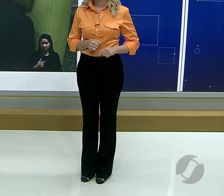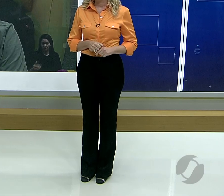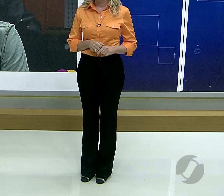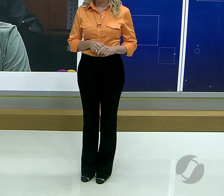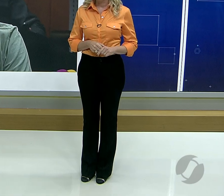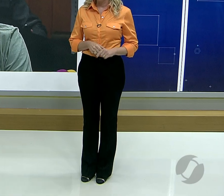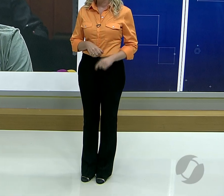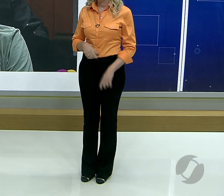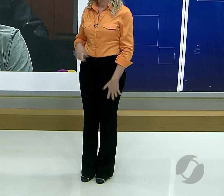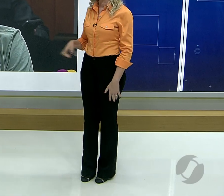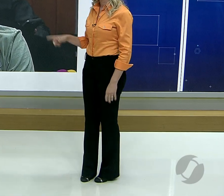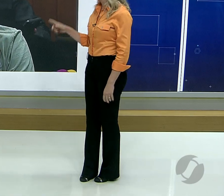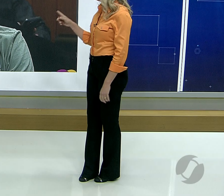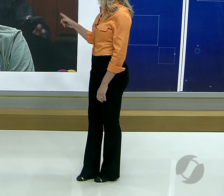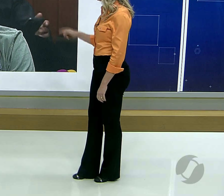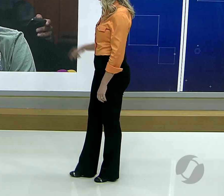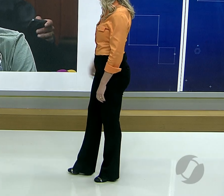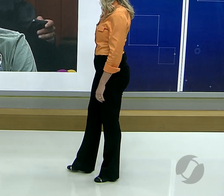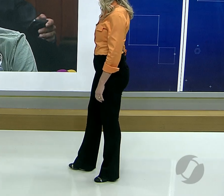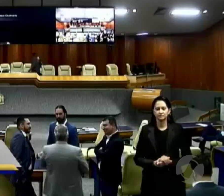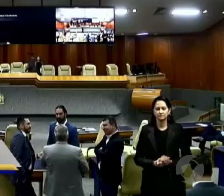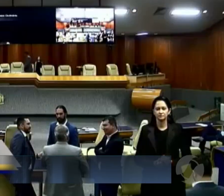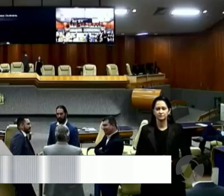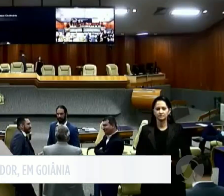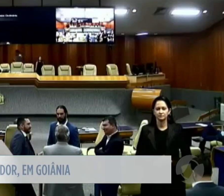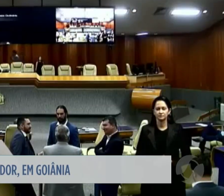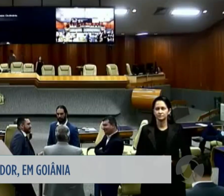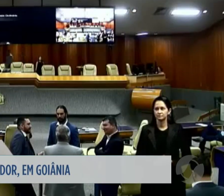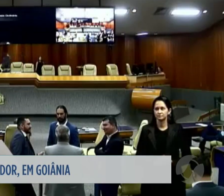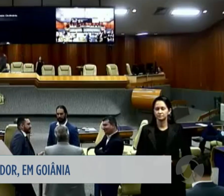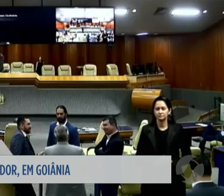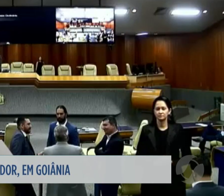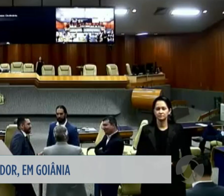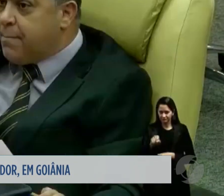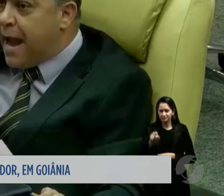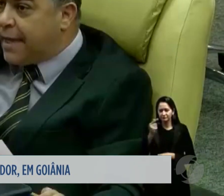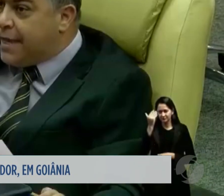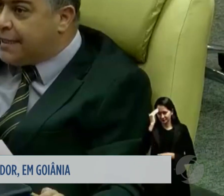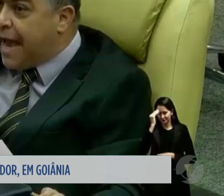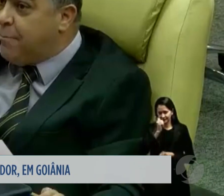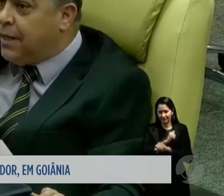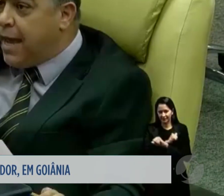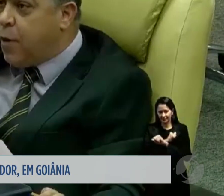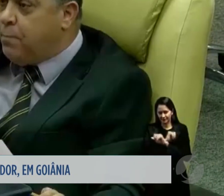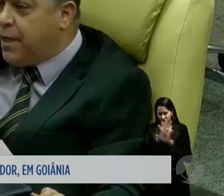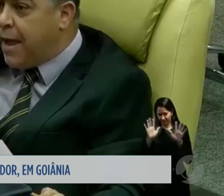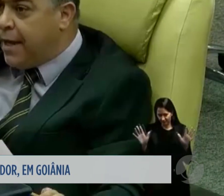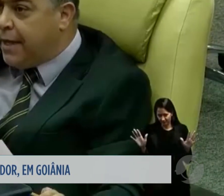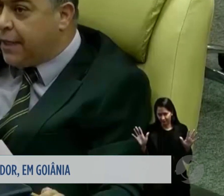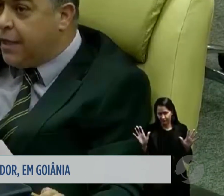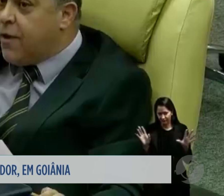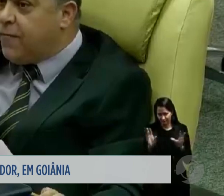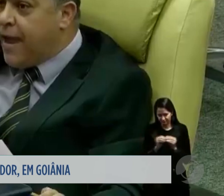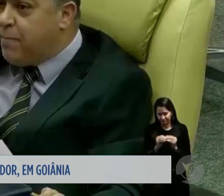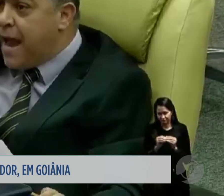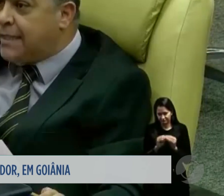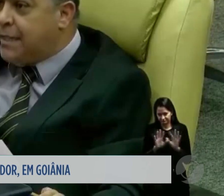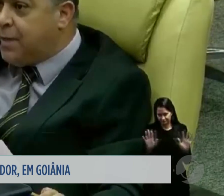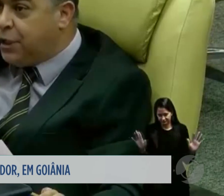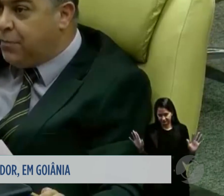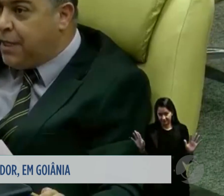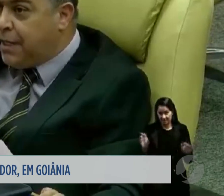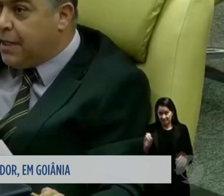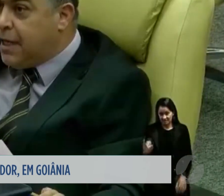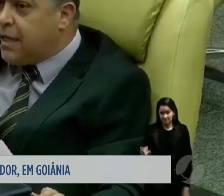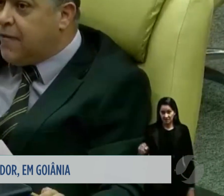Você confere os detalhes dessa reportagem de Lucas Barbosa. Durante a sessão plenária dessa quarta-feira, o vereador Cleibe Moraes, do partido